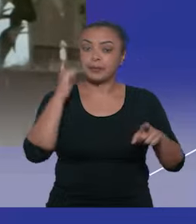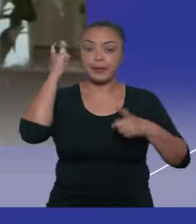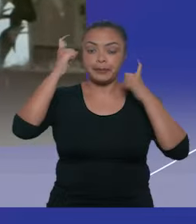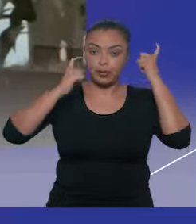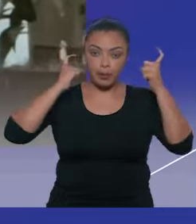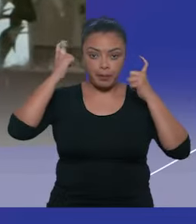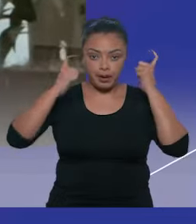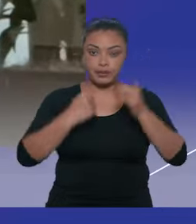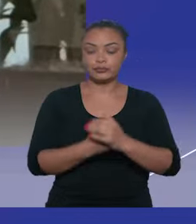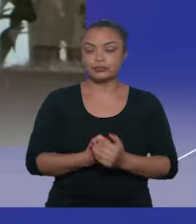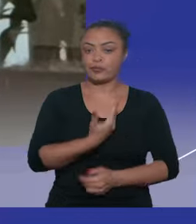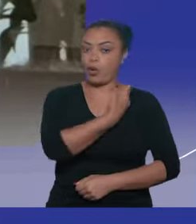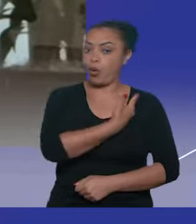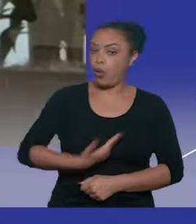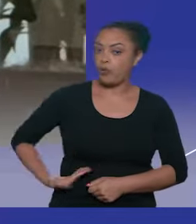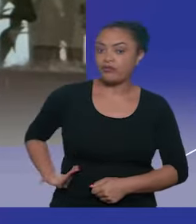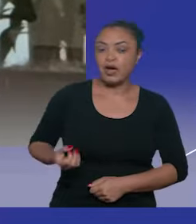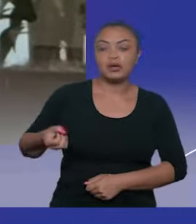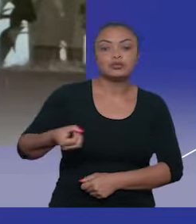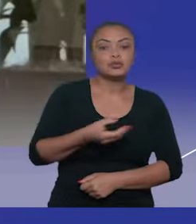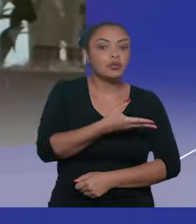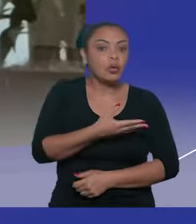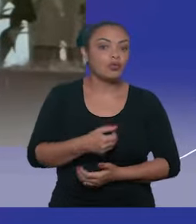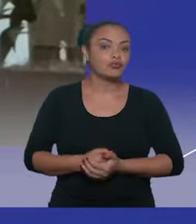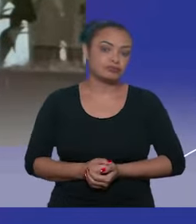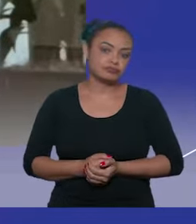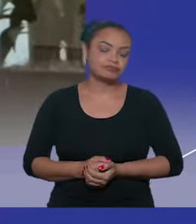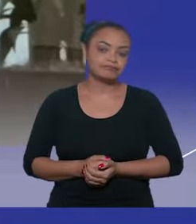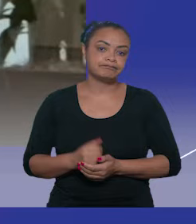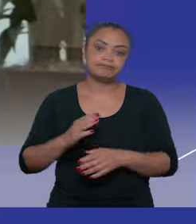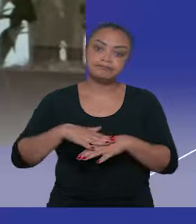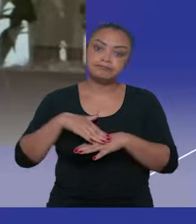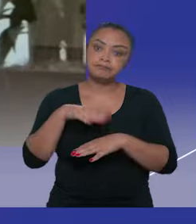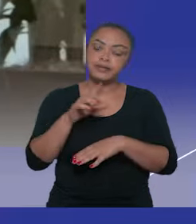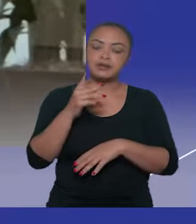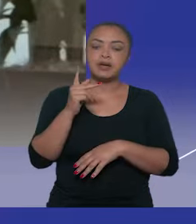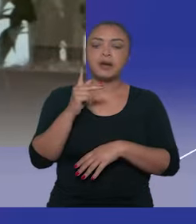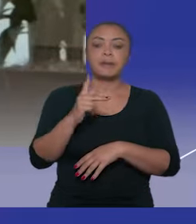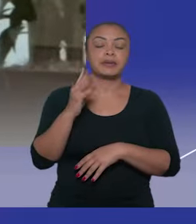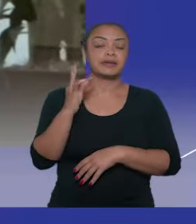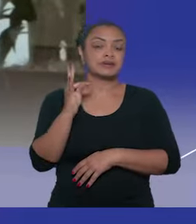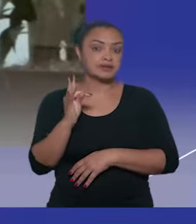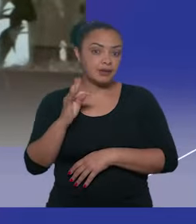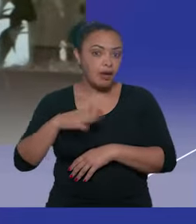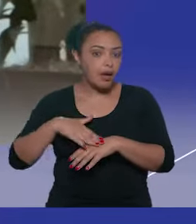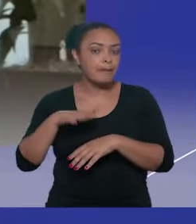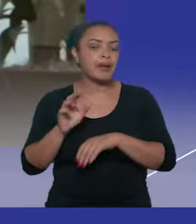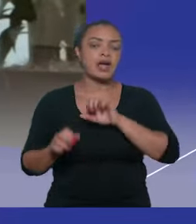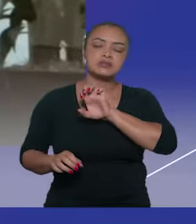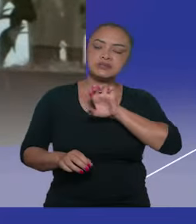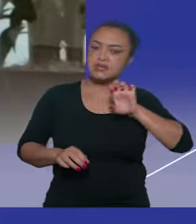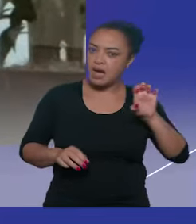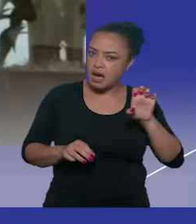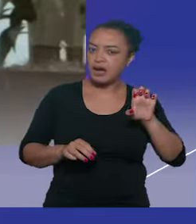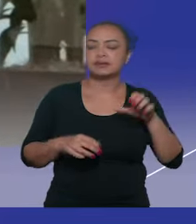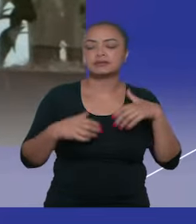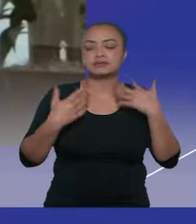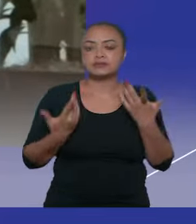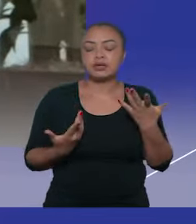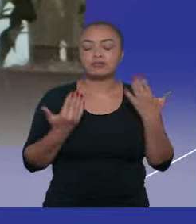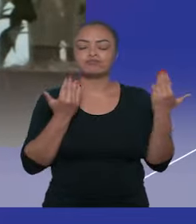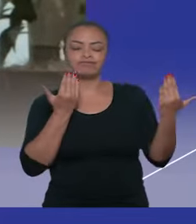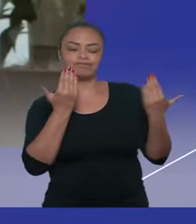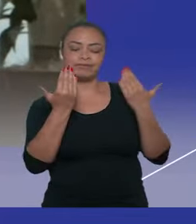questão preocupante. É um novo governo mais de esquerda, do PT, e isso causou